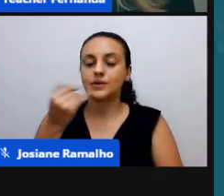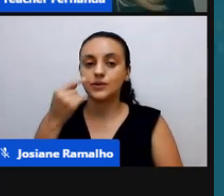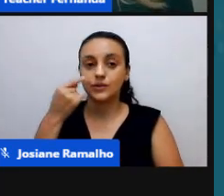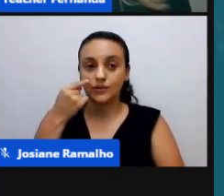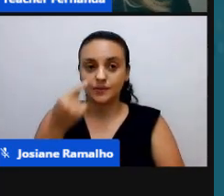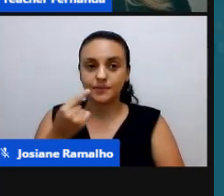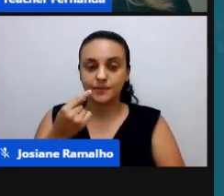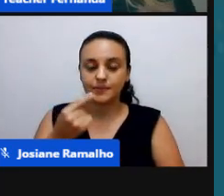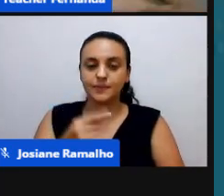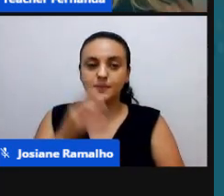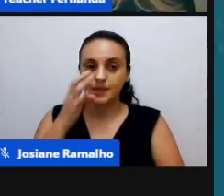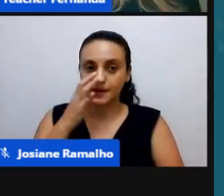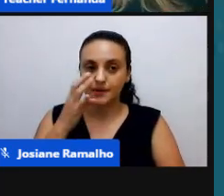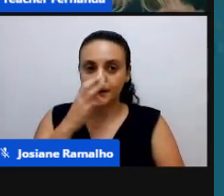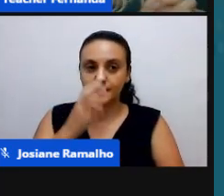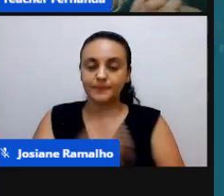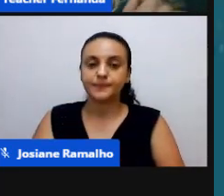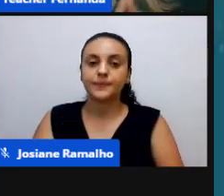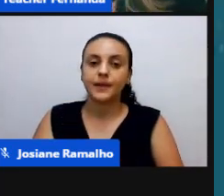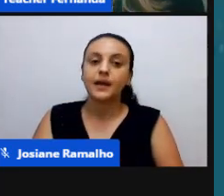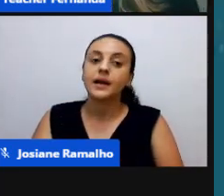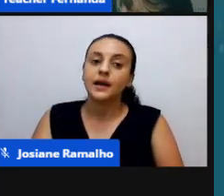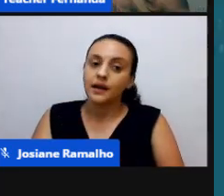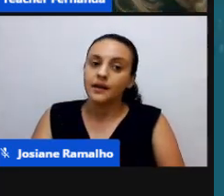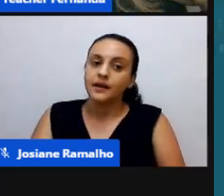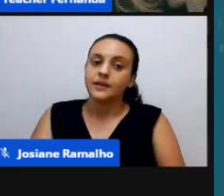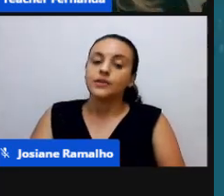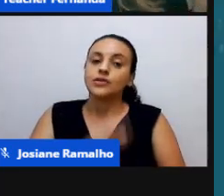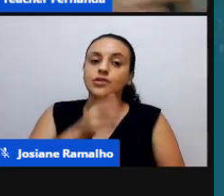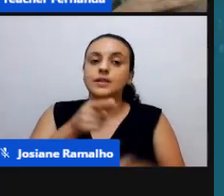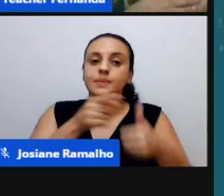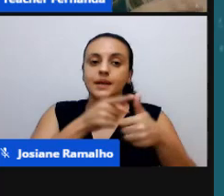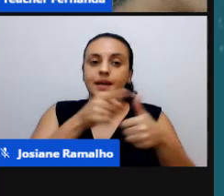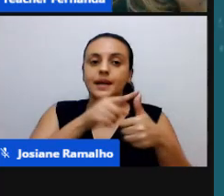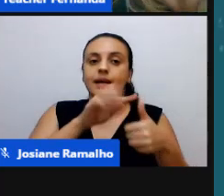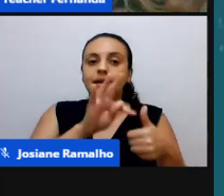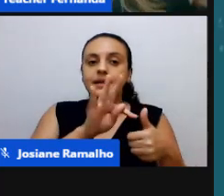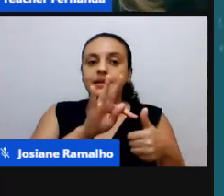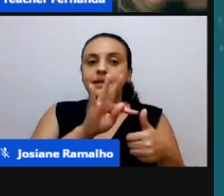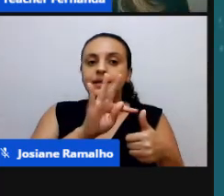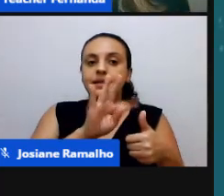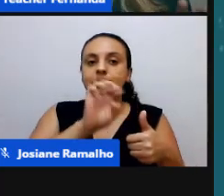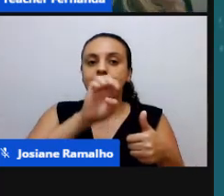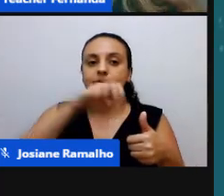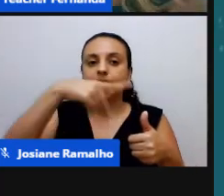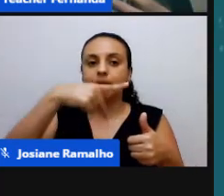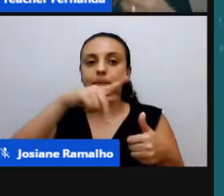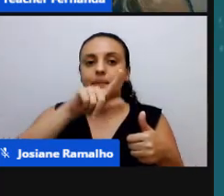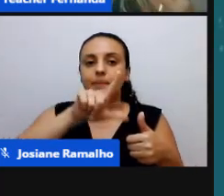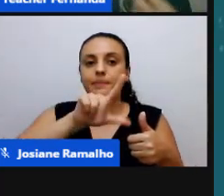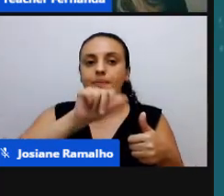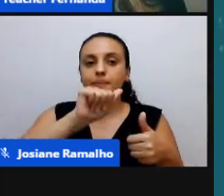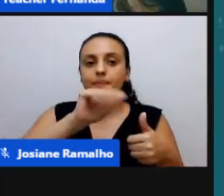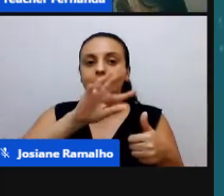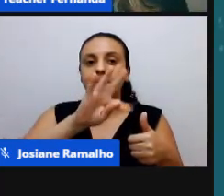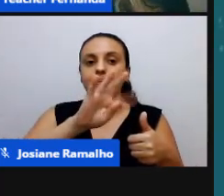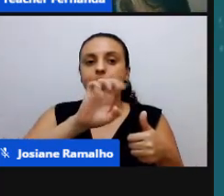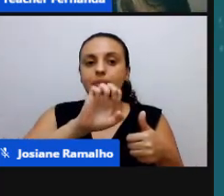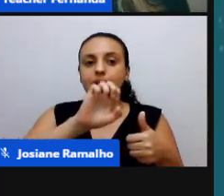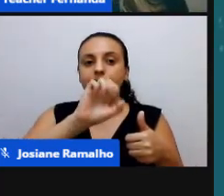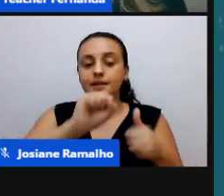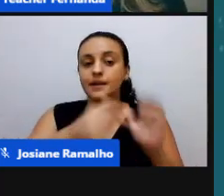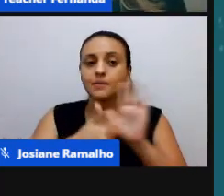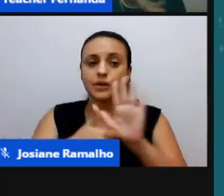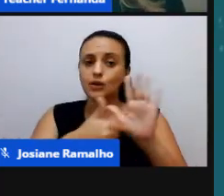lá. Falei anteriormente sobre os templates, sobre algumas apresentações já prontas que você pode fazer